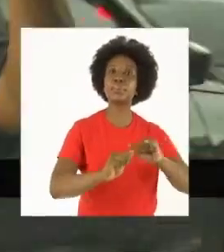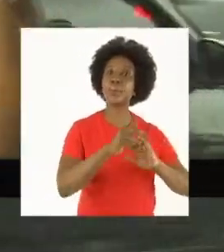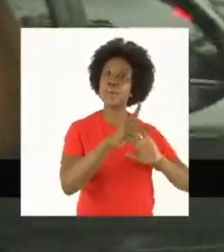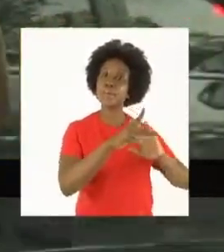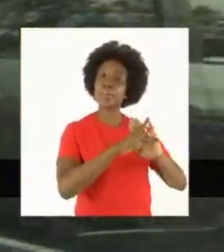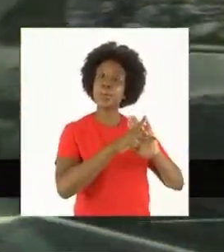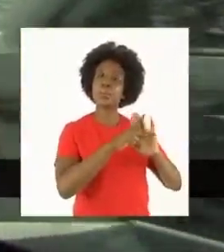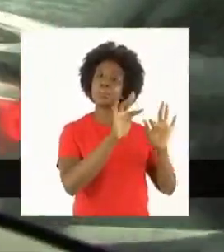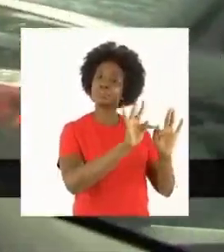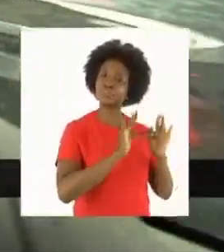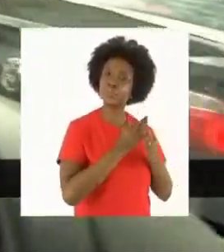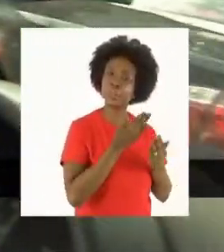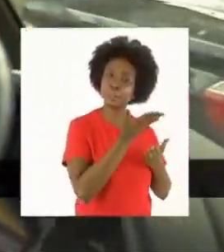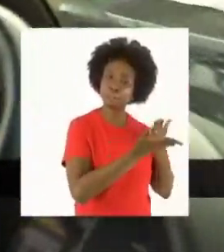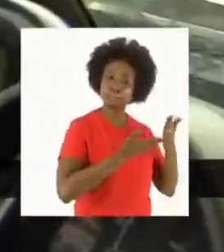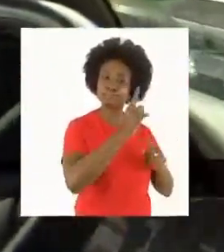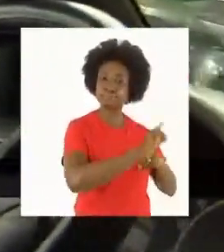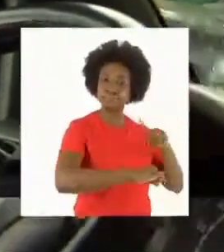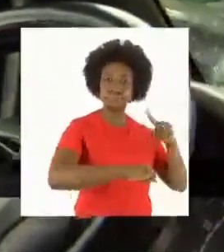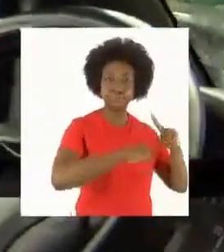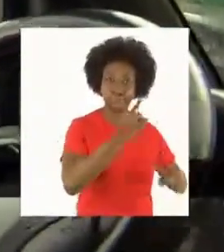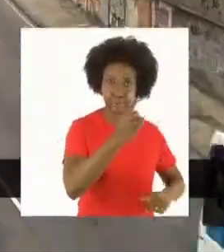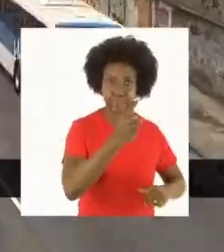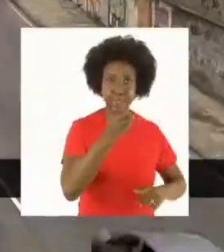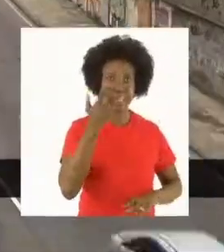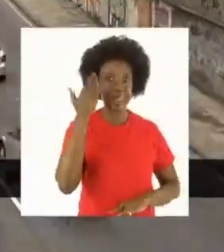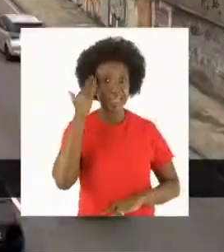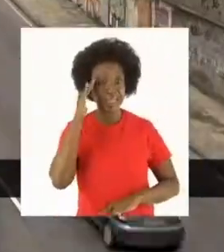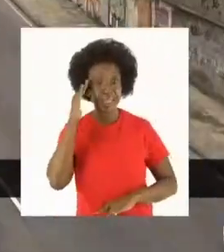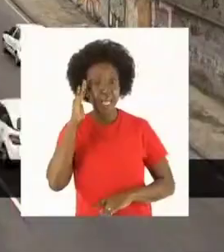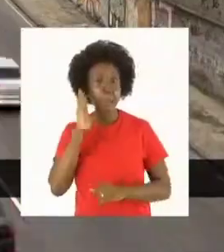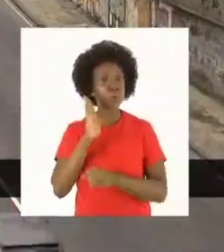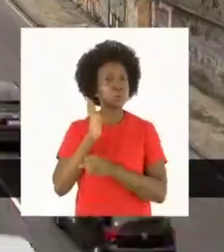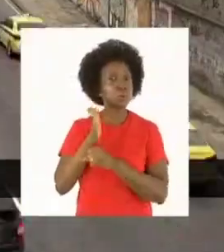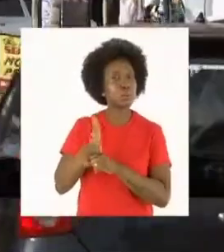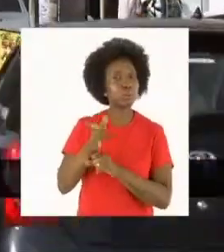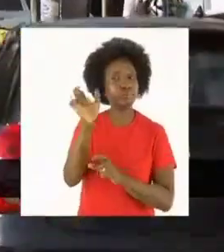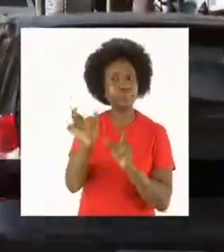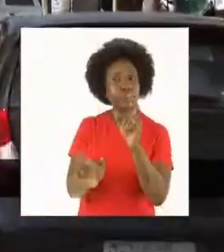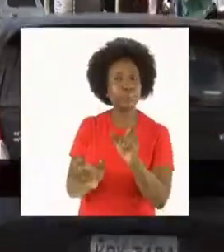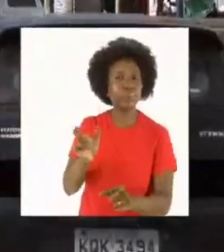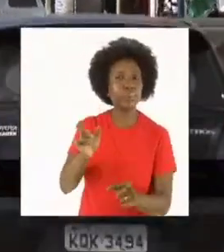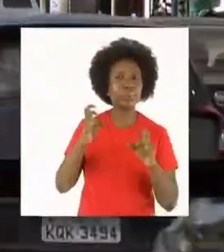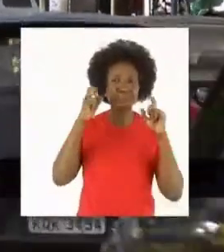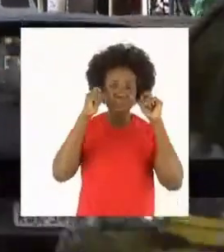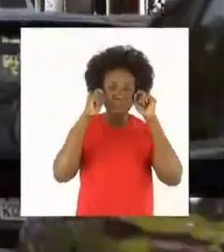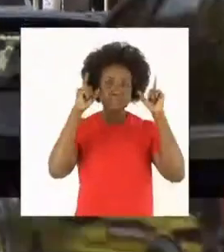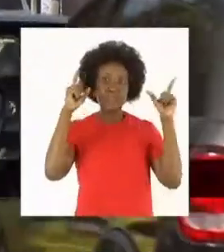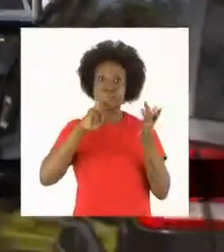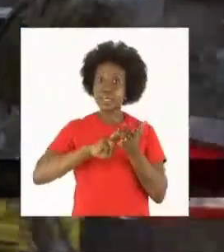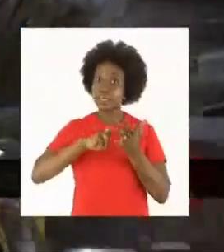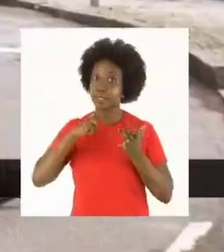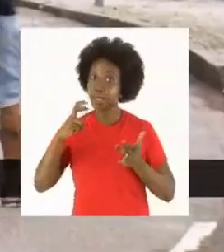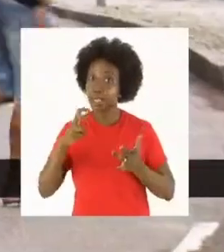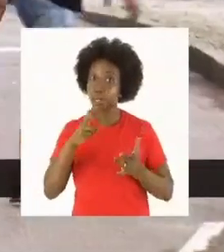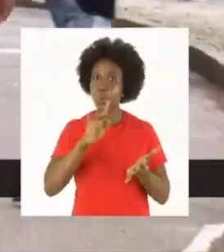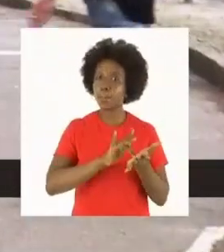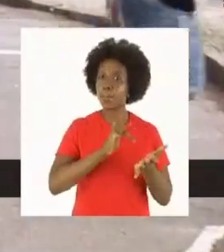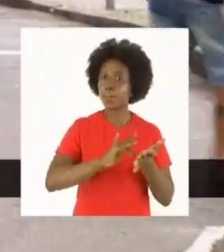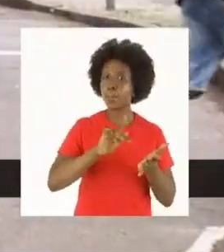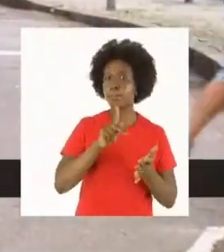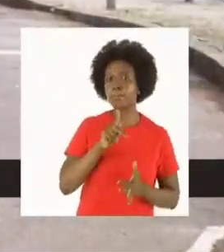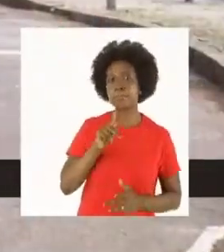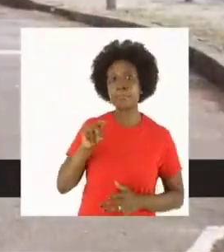babás, para garantir que suas famílias prosperem. Compreendo a dedicação do taxista que acorda cedo,